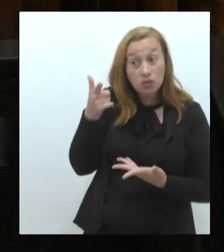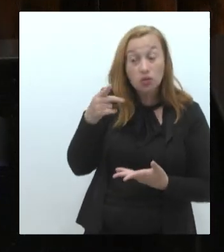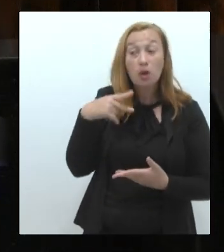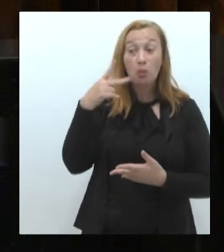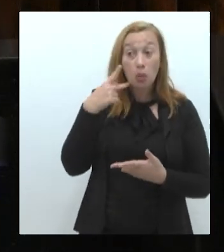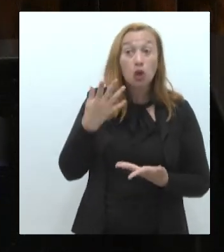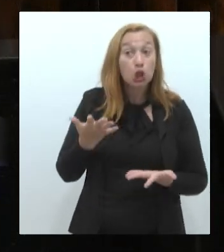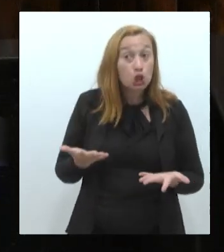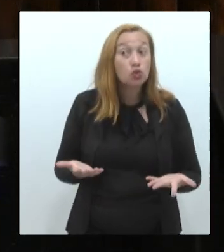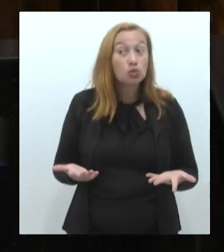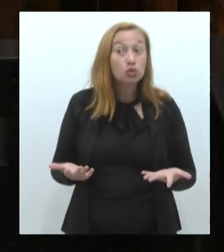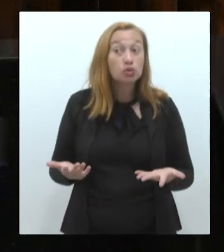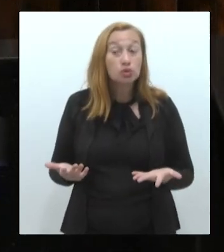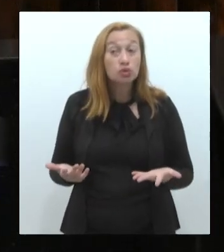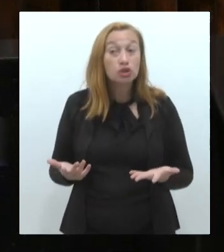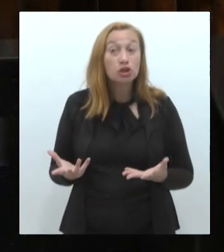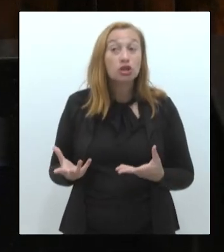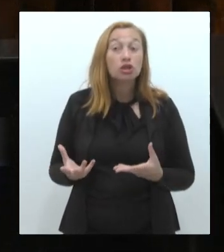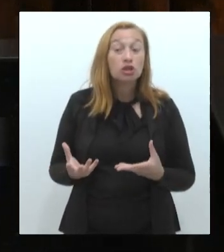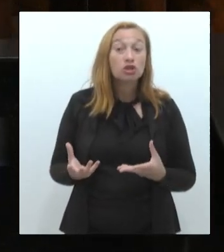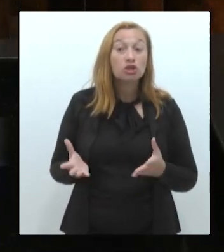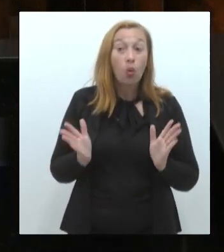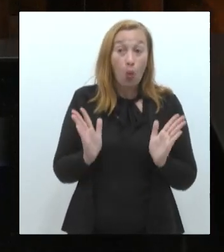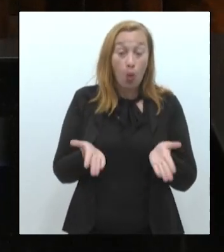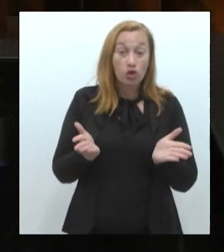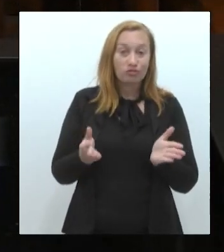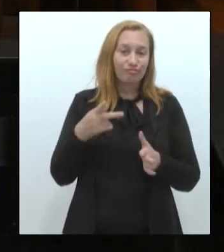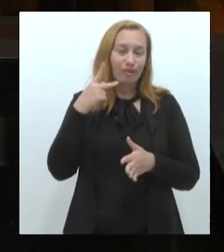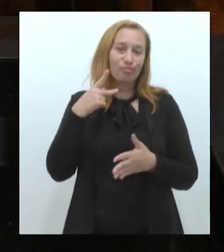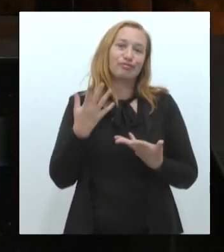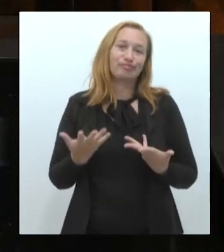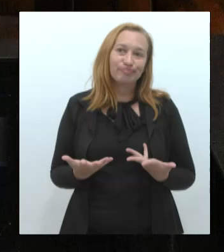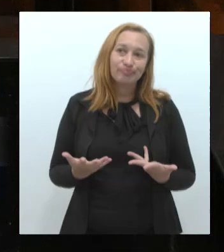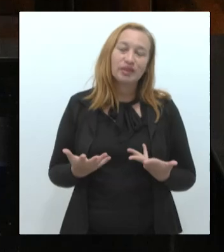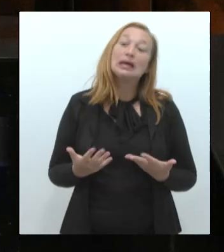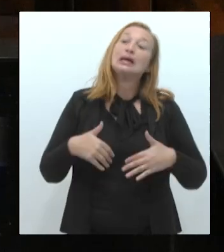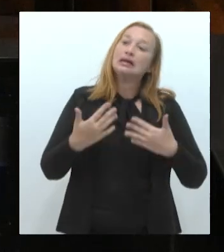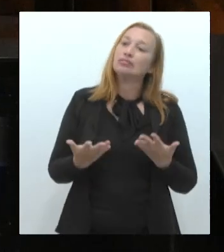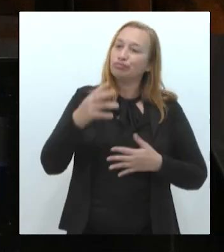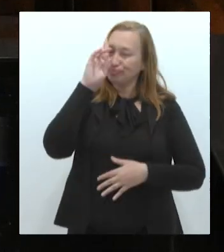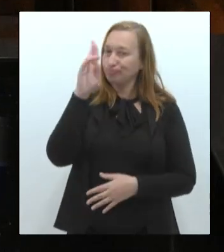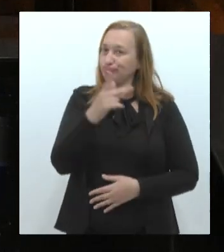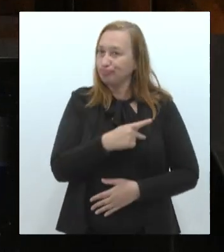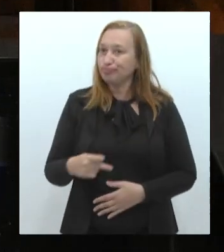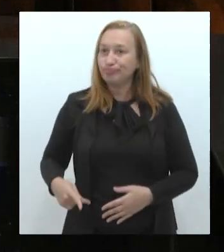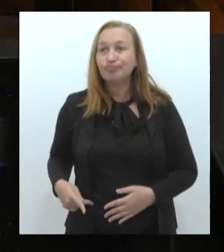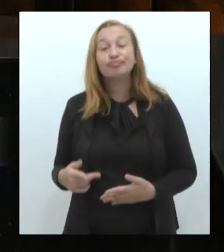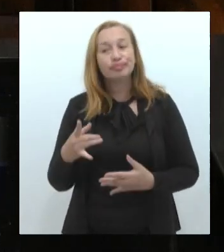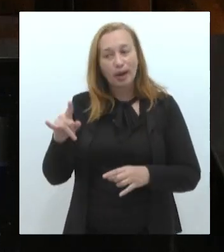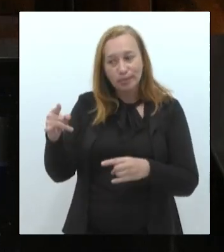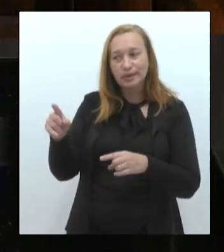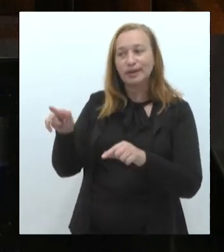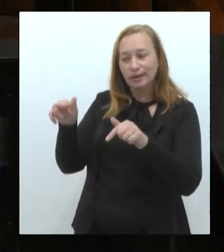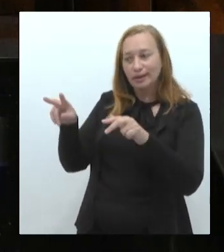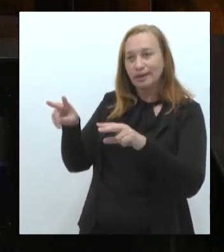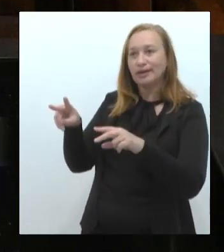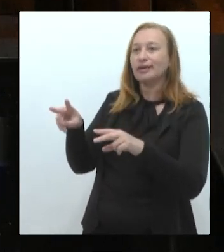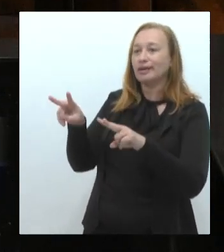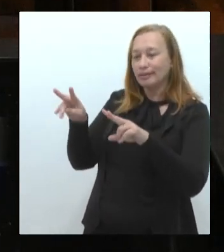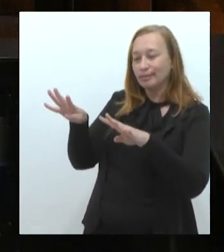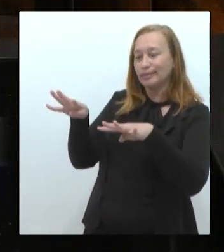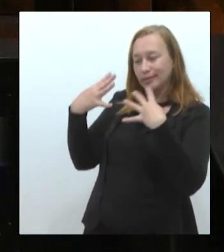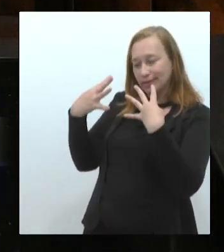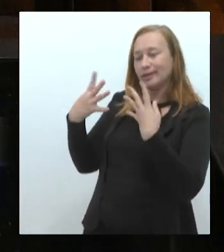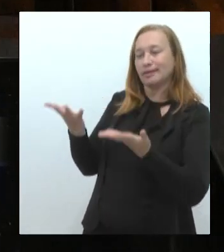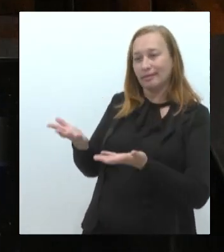políticos que estão na política. E aí, presidente, está prestando atenção, presidente, prestando